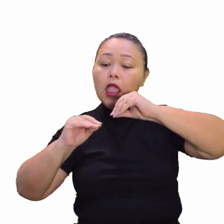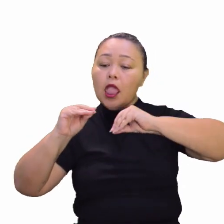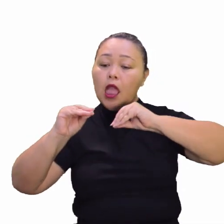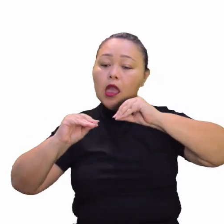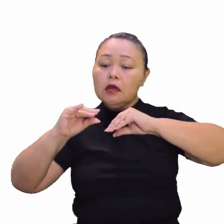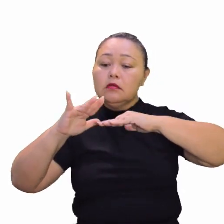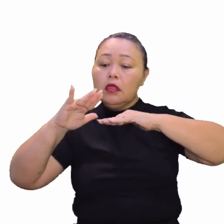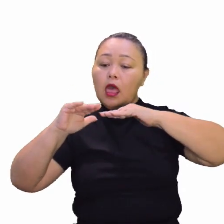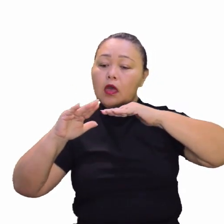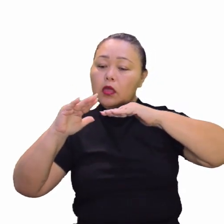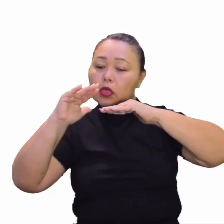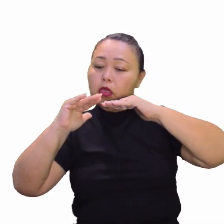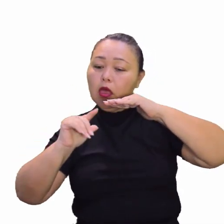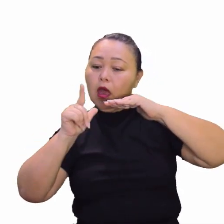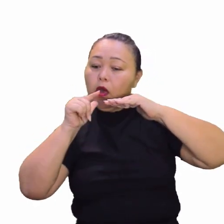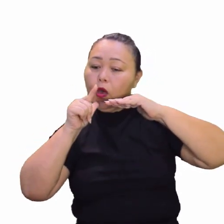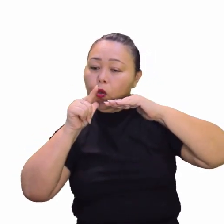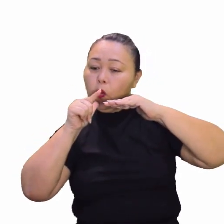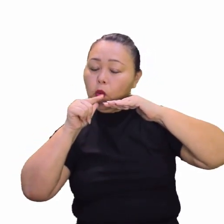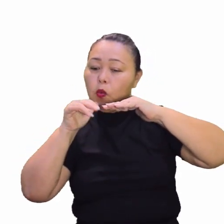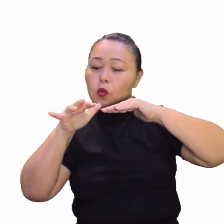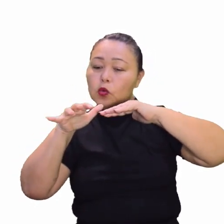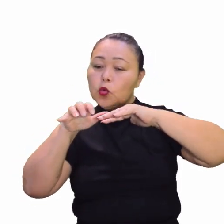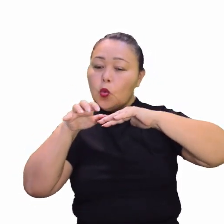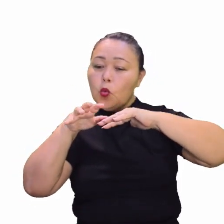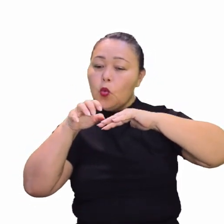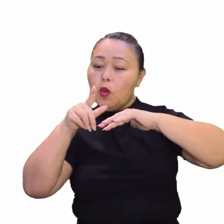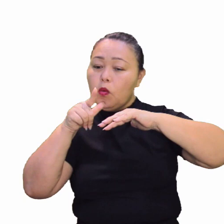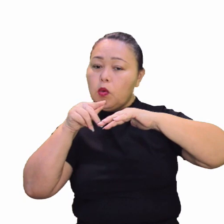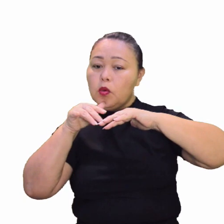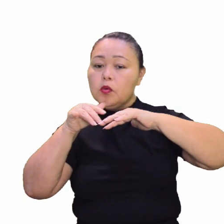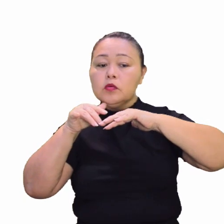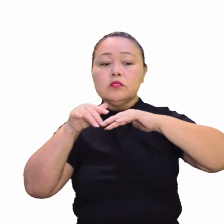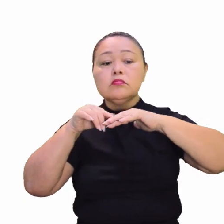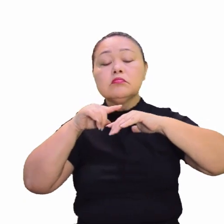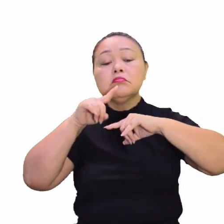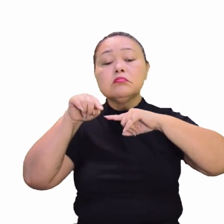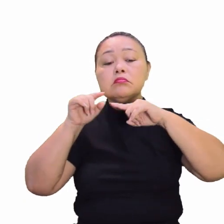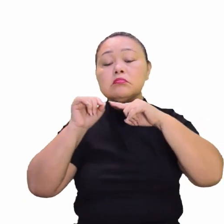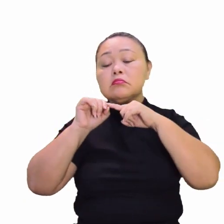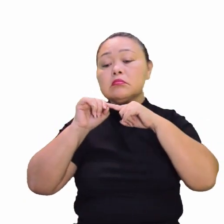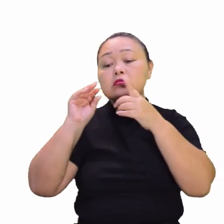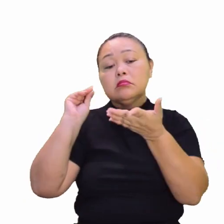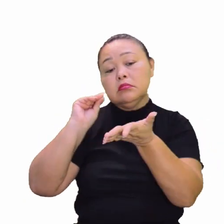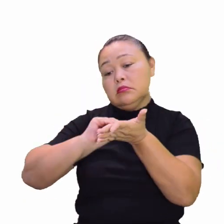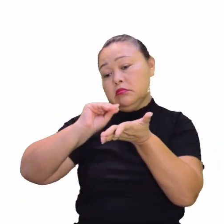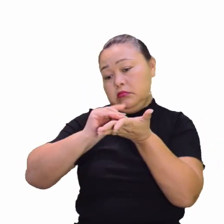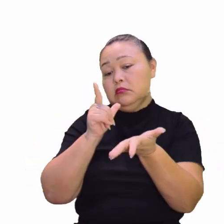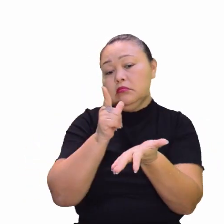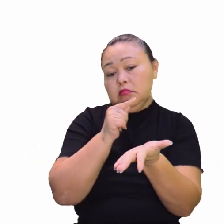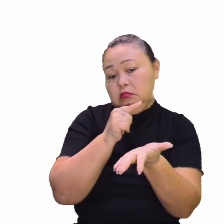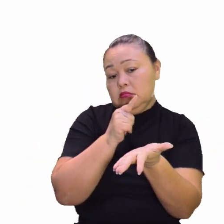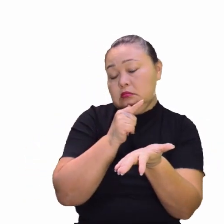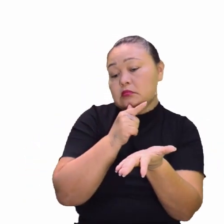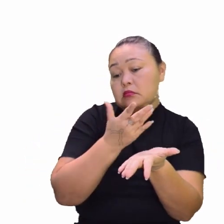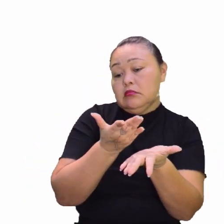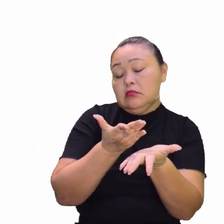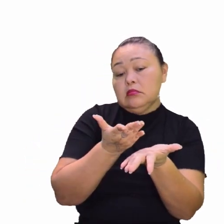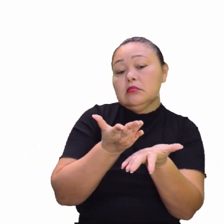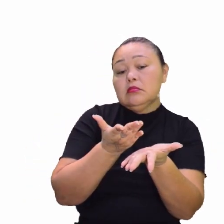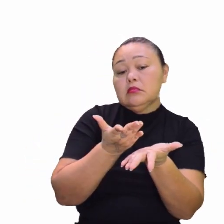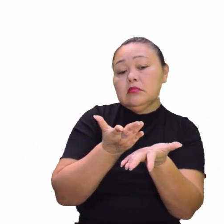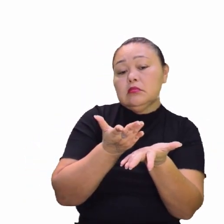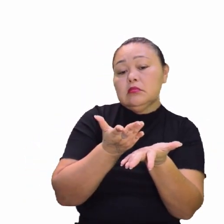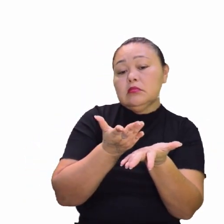com baixa capacidade de retenção de água. E em função deste déficit